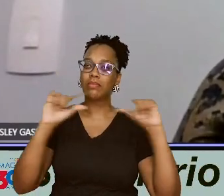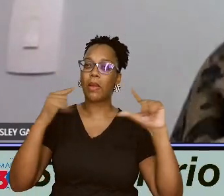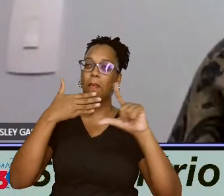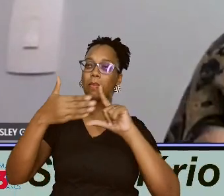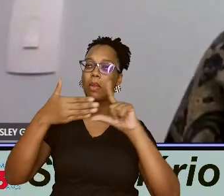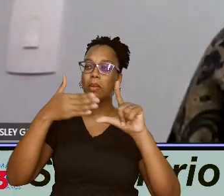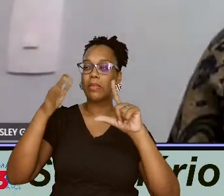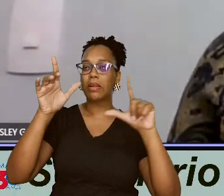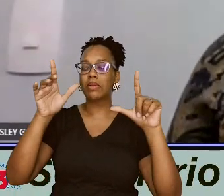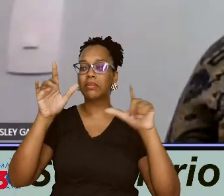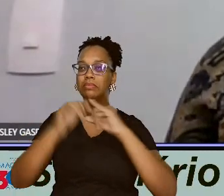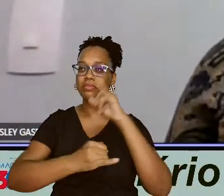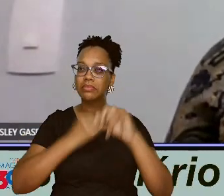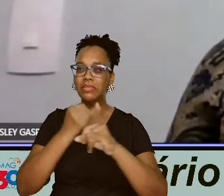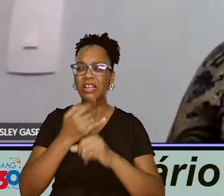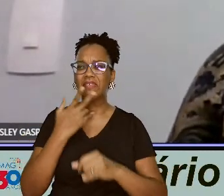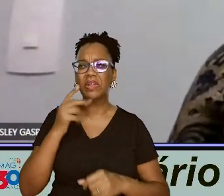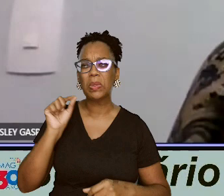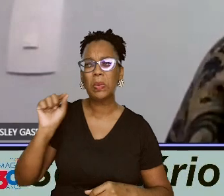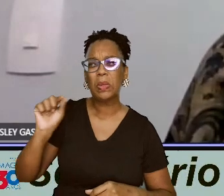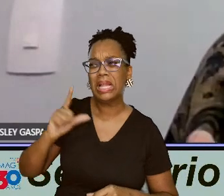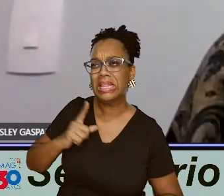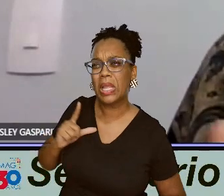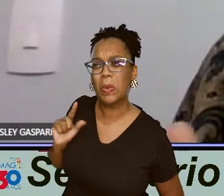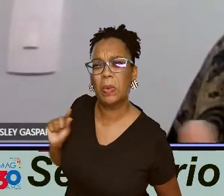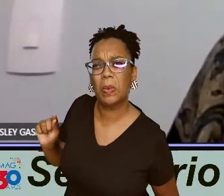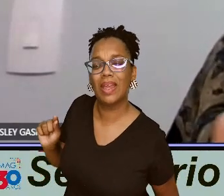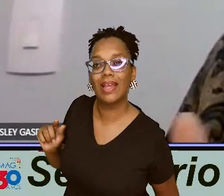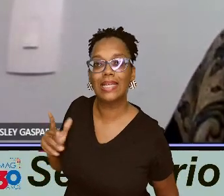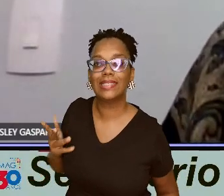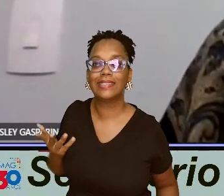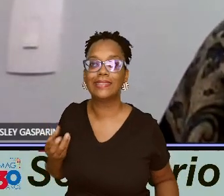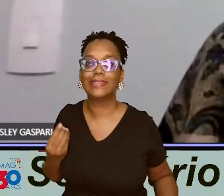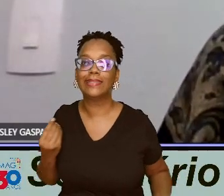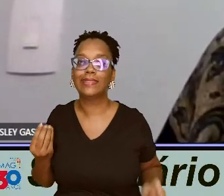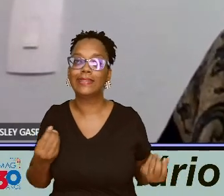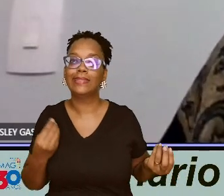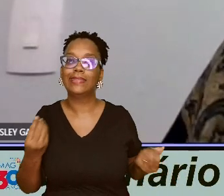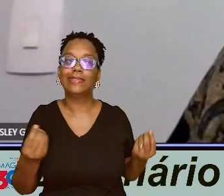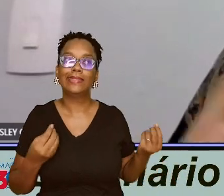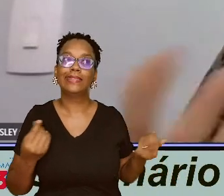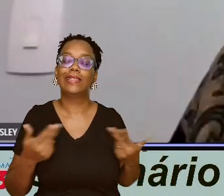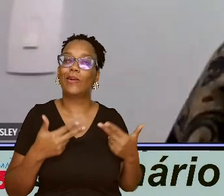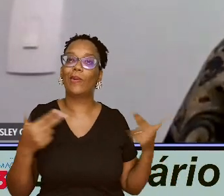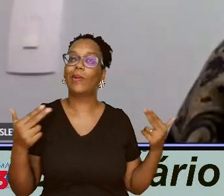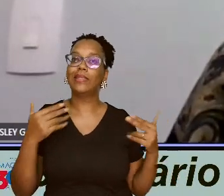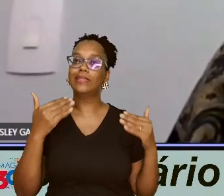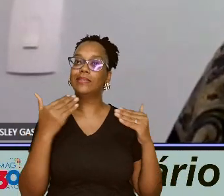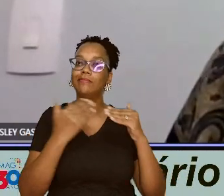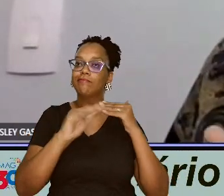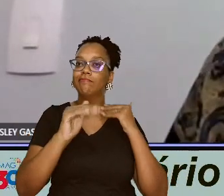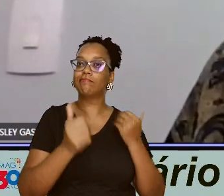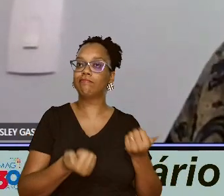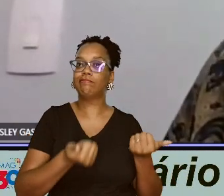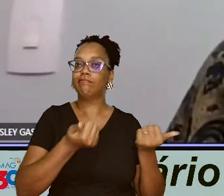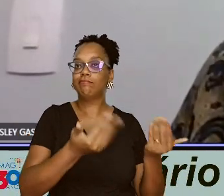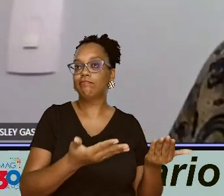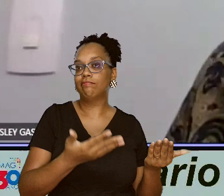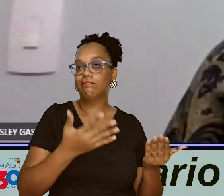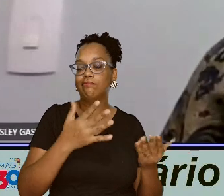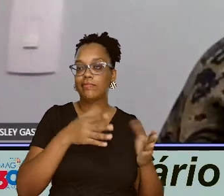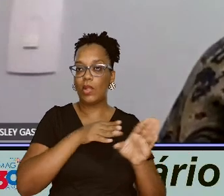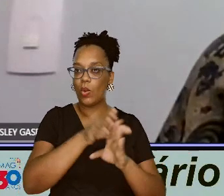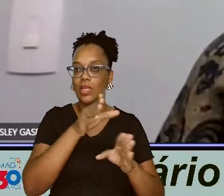Outros falaram, vocês têm o quê? Né? Então, assim, coisas que não se conceberia num